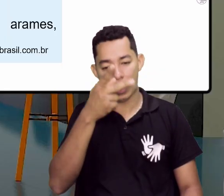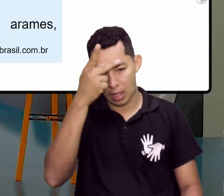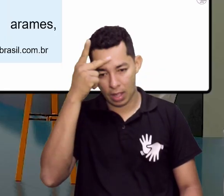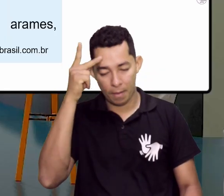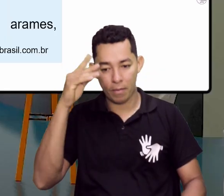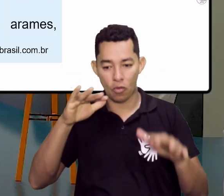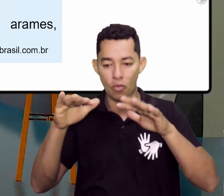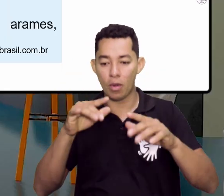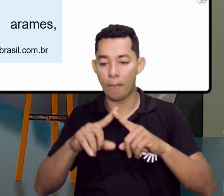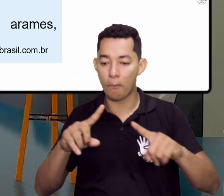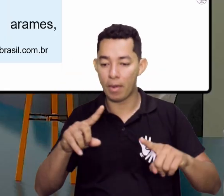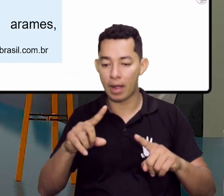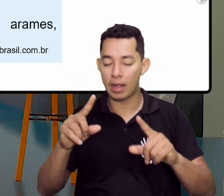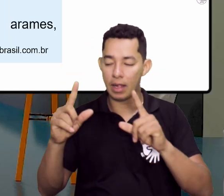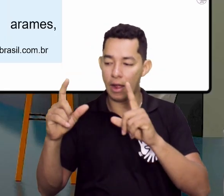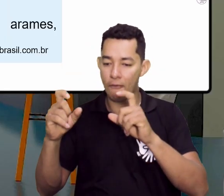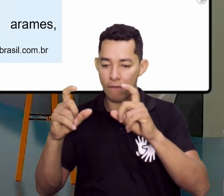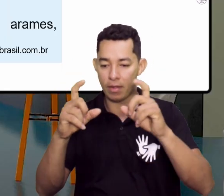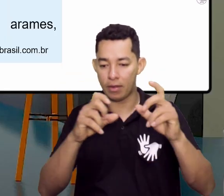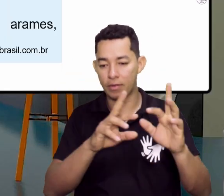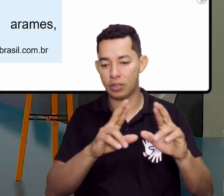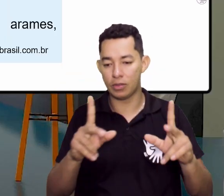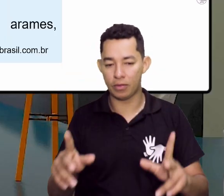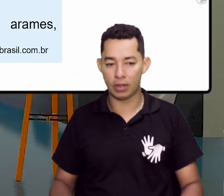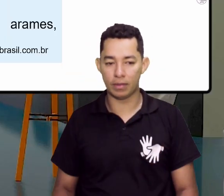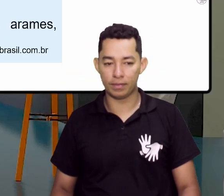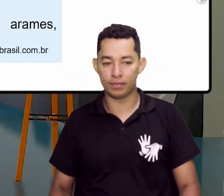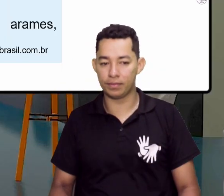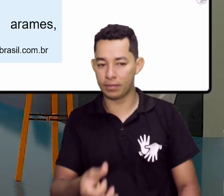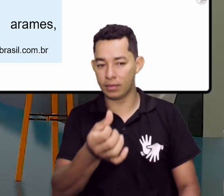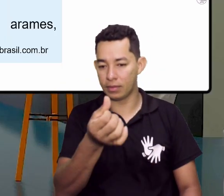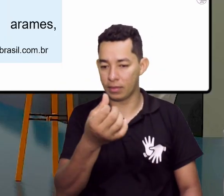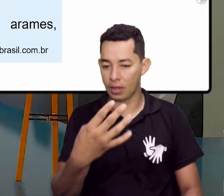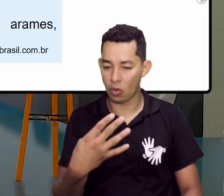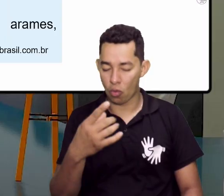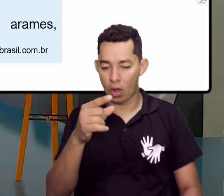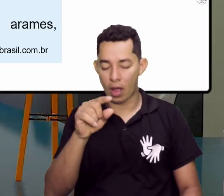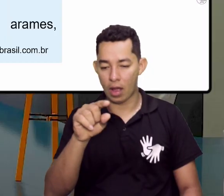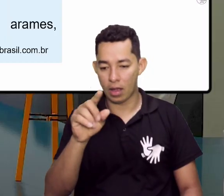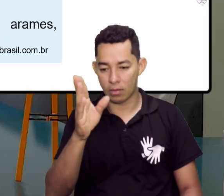mas são fotografias diferentes, né? 60 quadros por segundo.